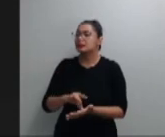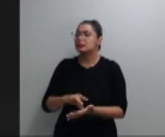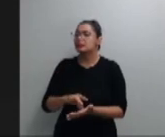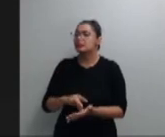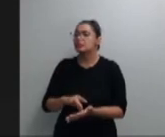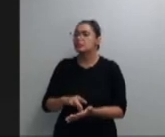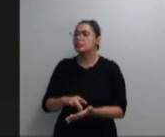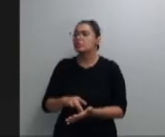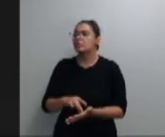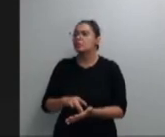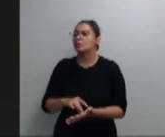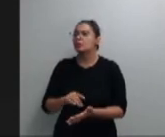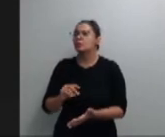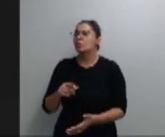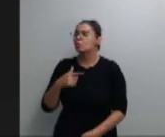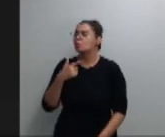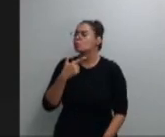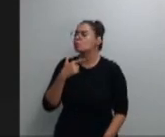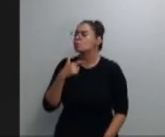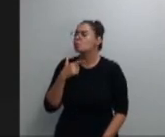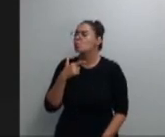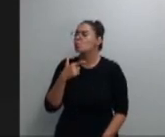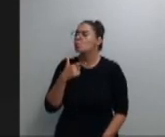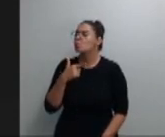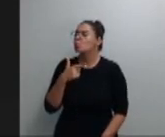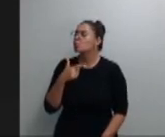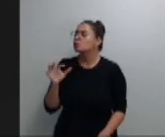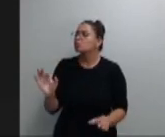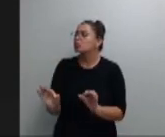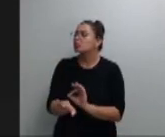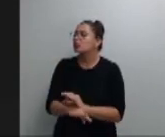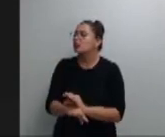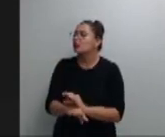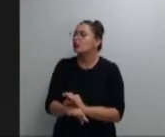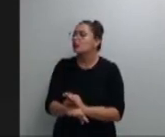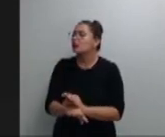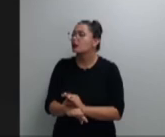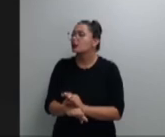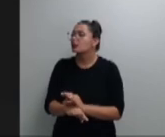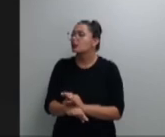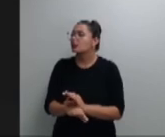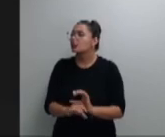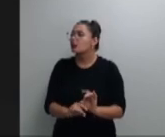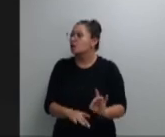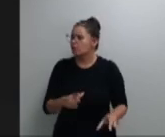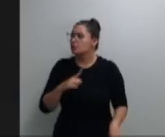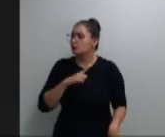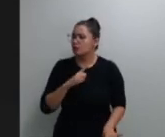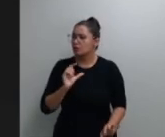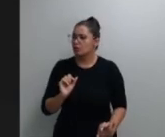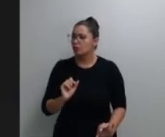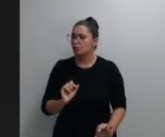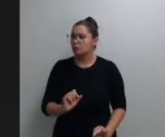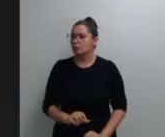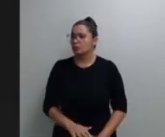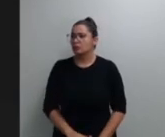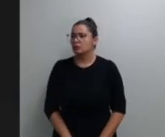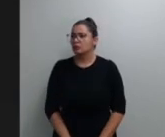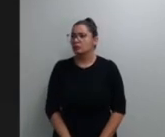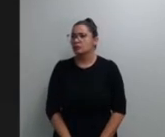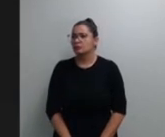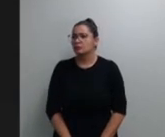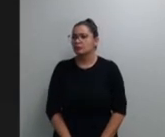Bárbara tem dois que eu tinha desistido eu não sei se ainda estão aqui que a gente já poderia ir limpando um pouquinho